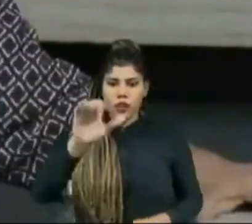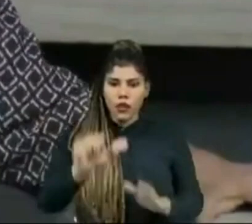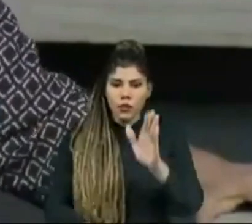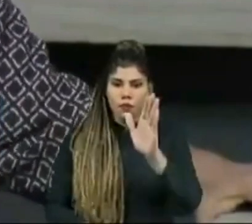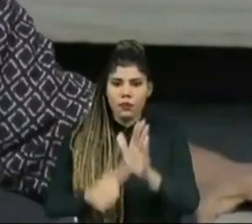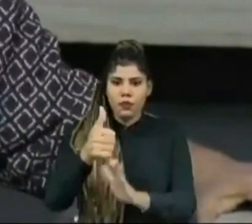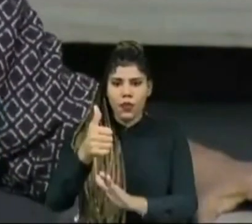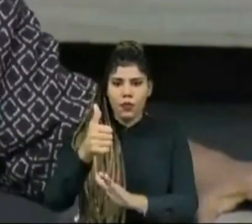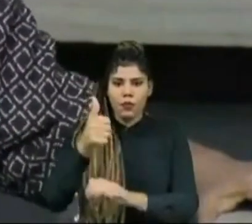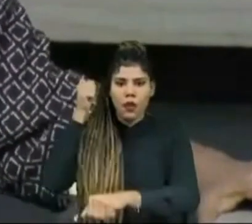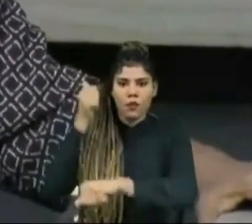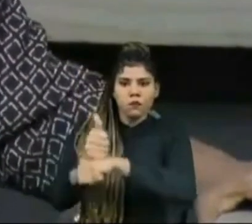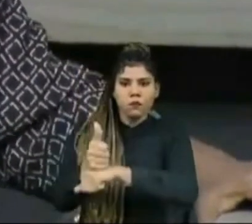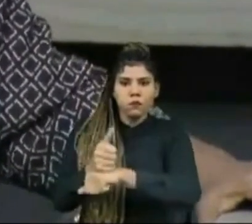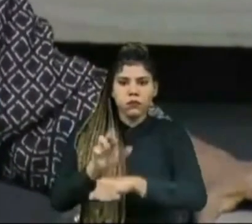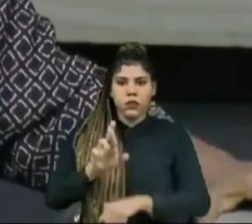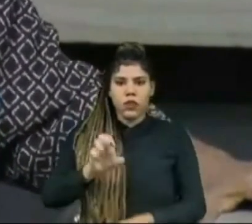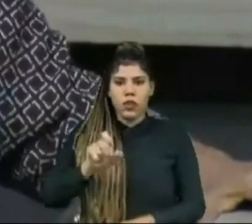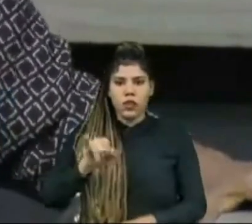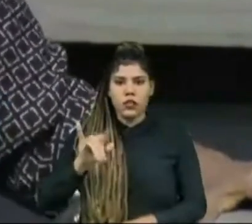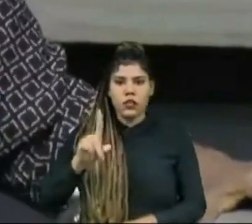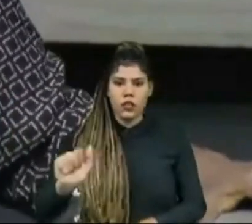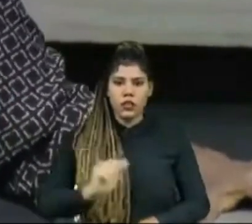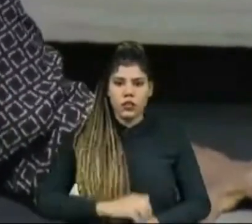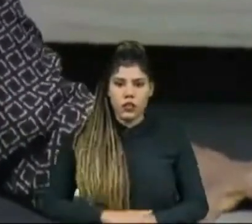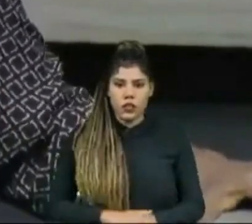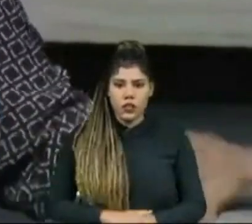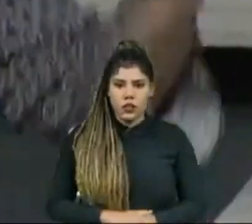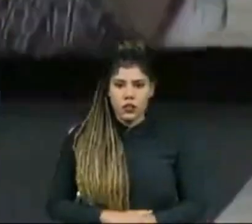lugar na residência médica, viu? Só para vocês entenderem.